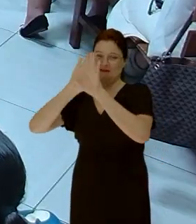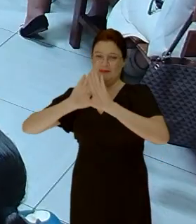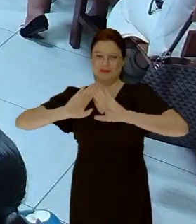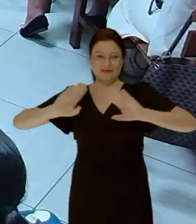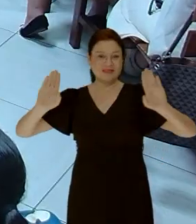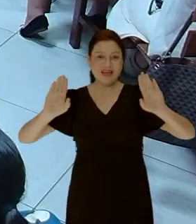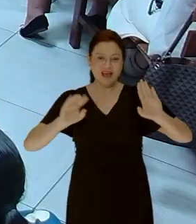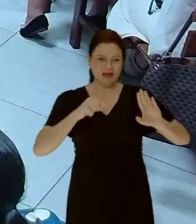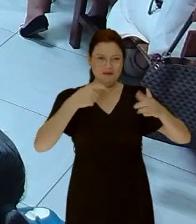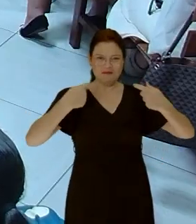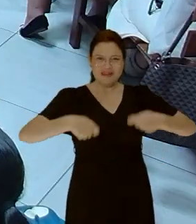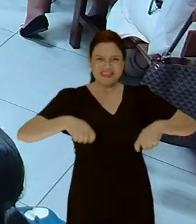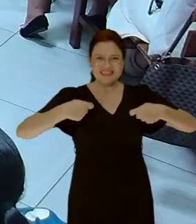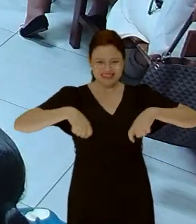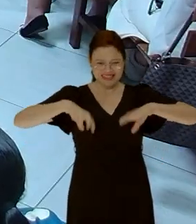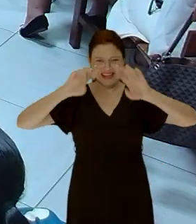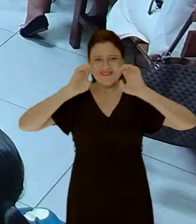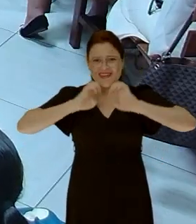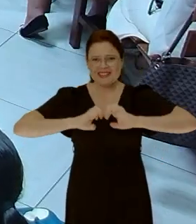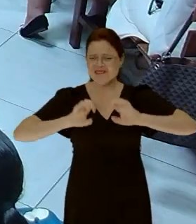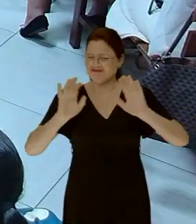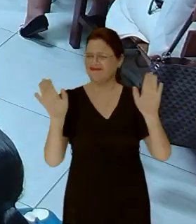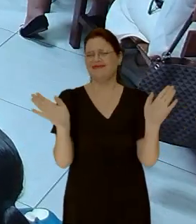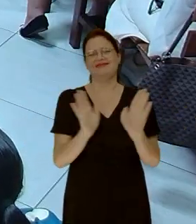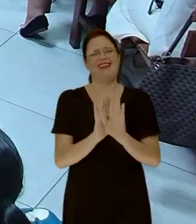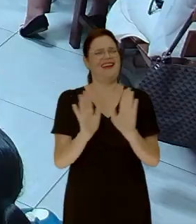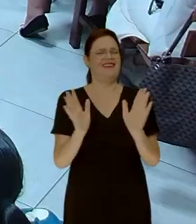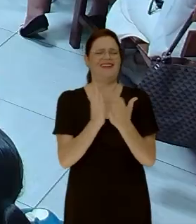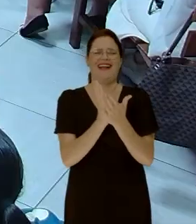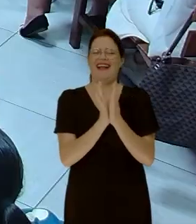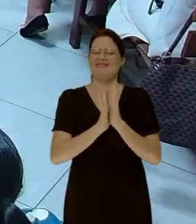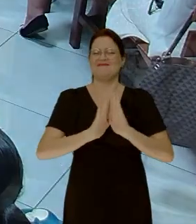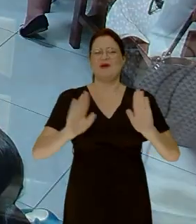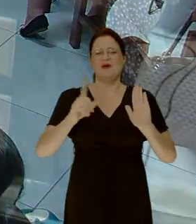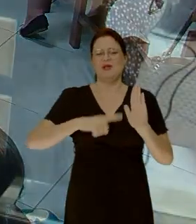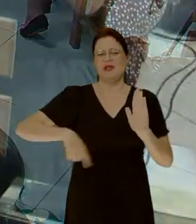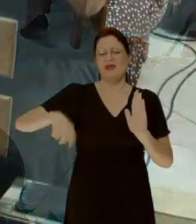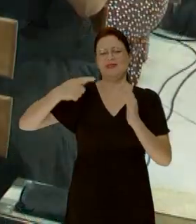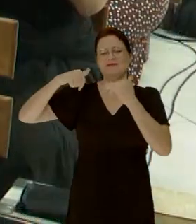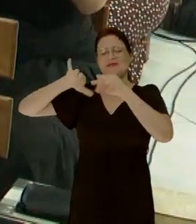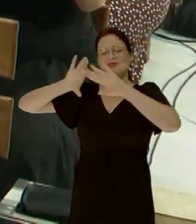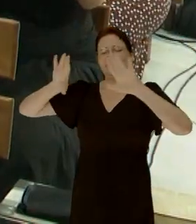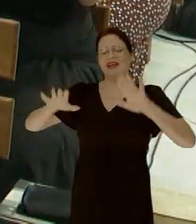finos, Glória a Jesus. bênçãos vão os servos